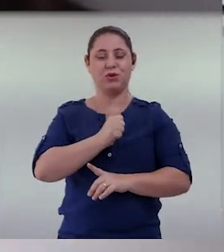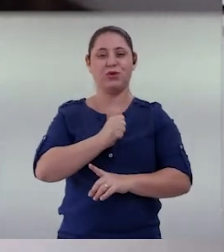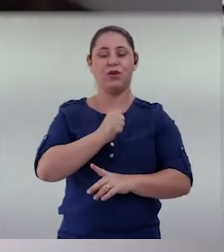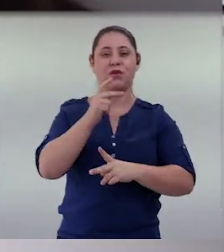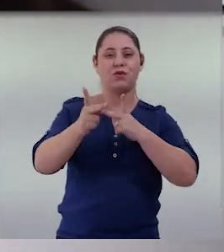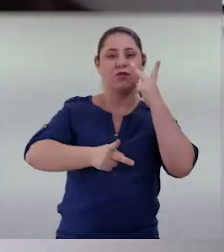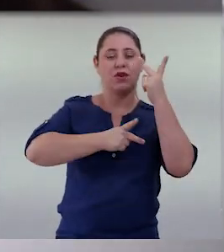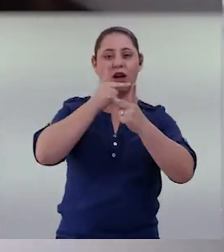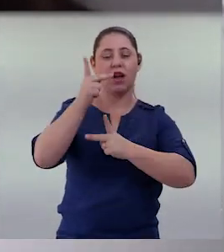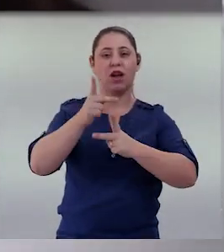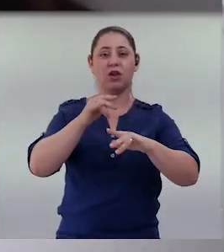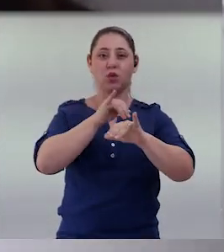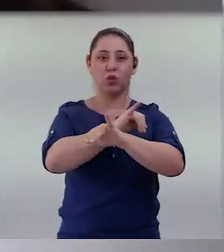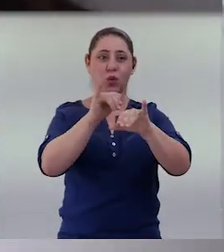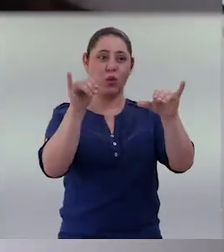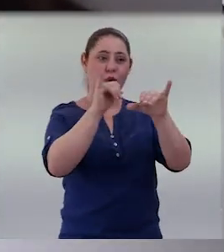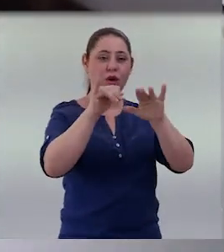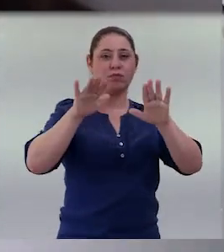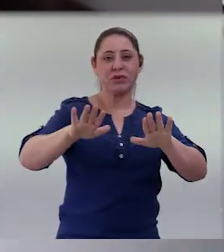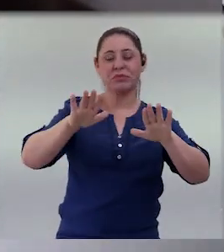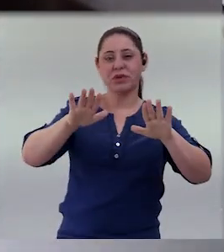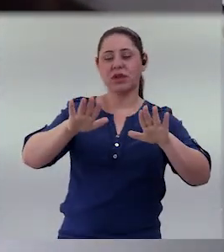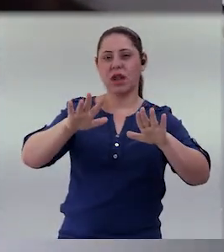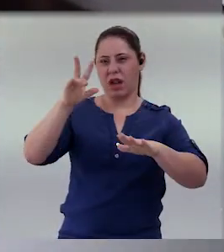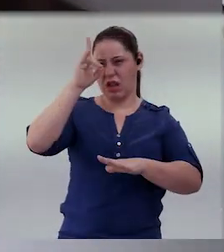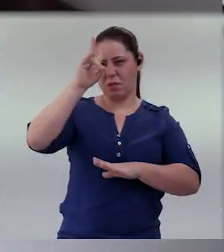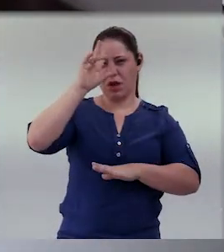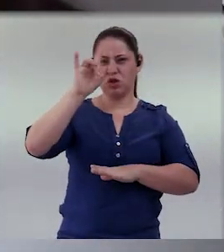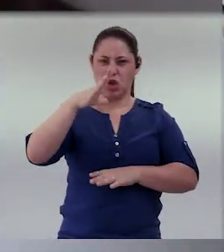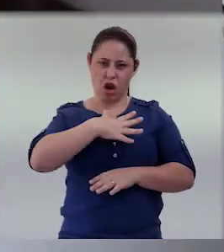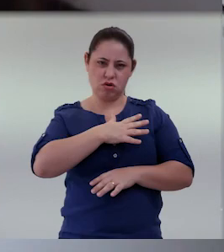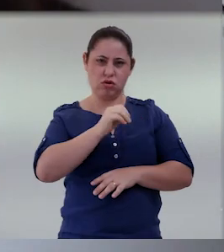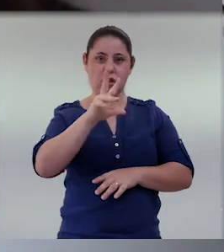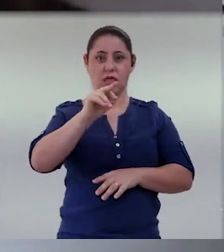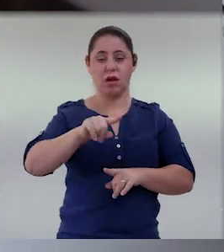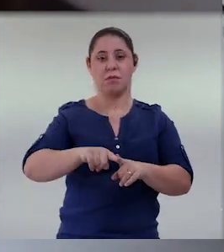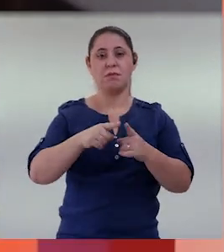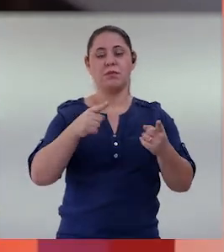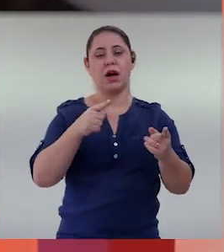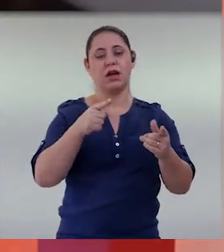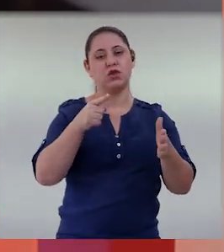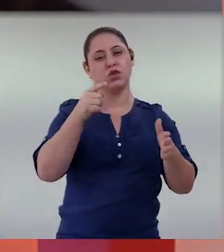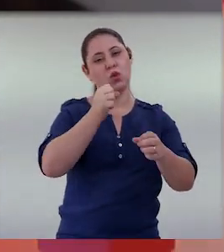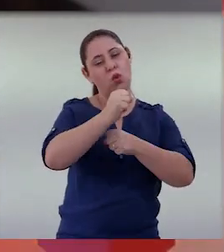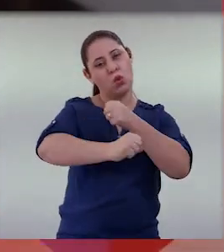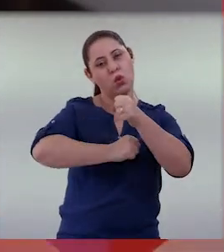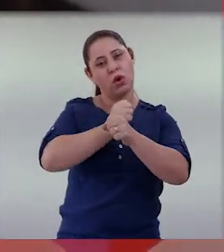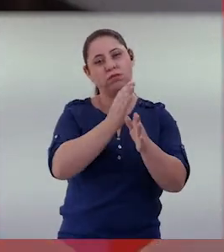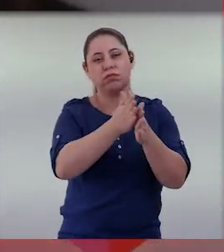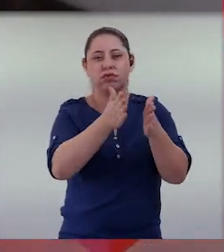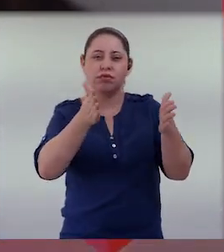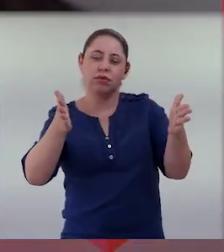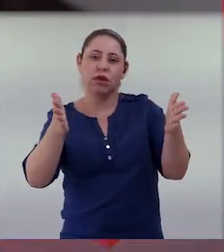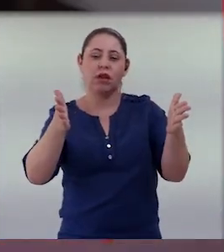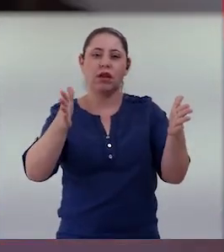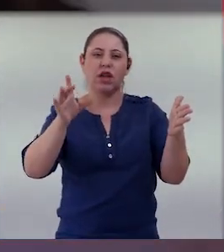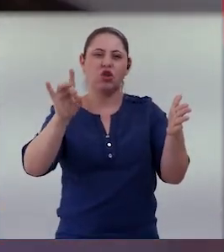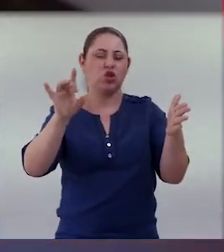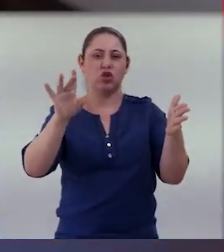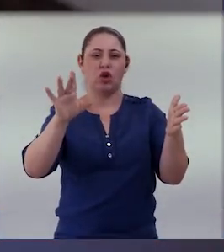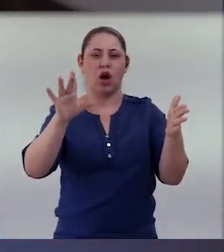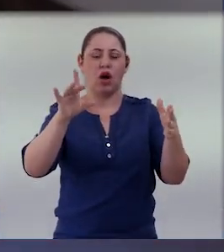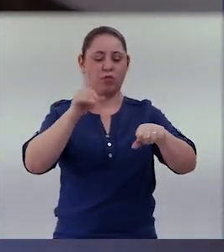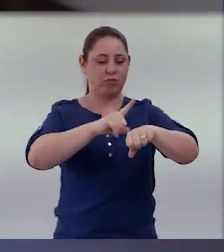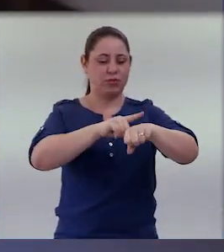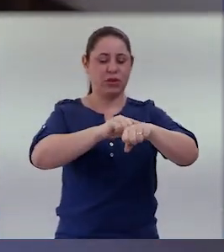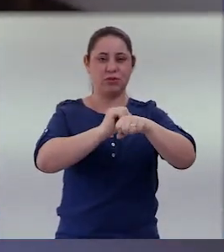mês de agosto com chave de ouro, falando de uma campanha muito importante, que não deve ser lembrada apenas em agosto, mas ao longo de todo o ano,